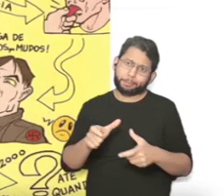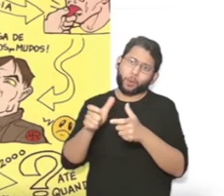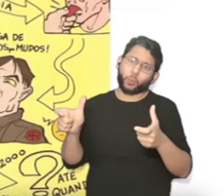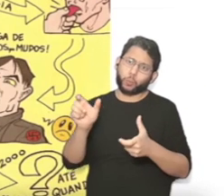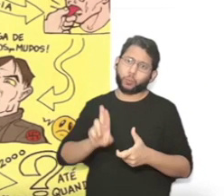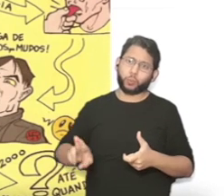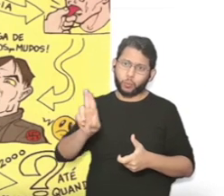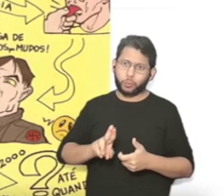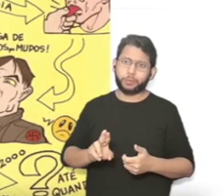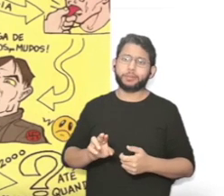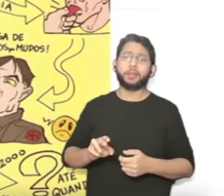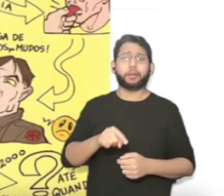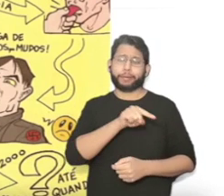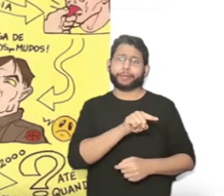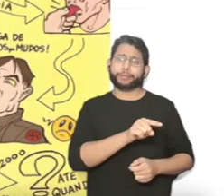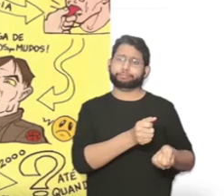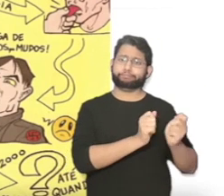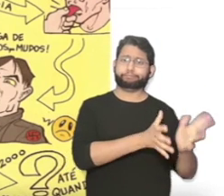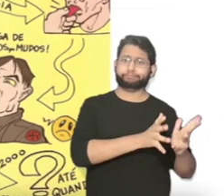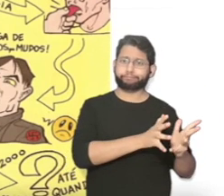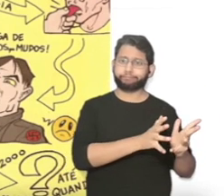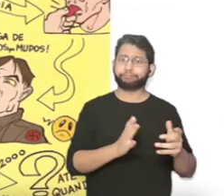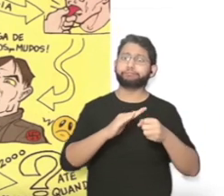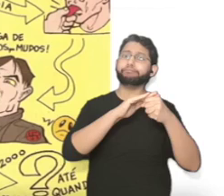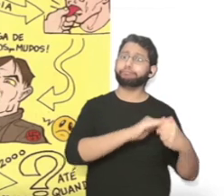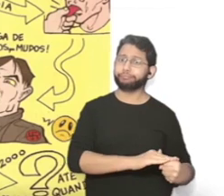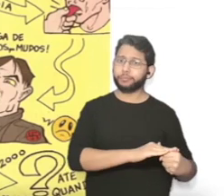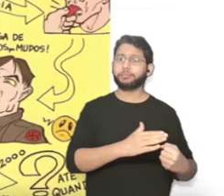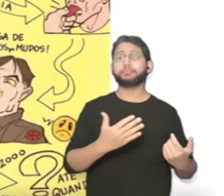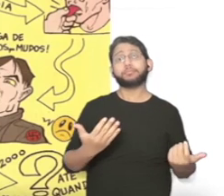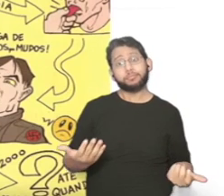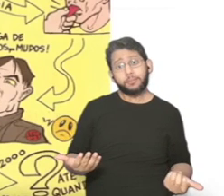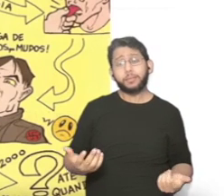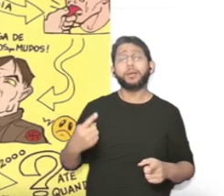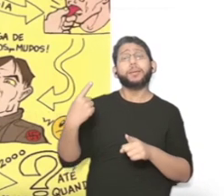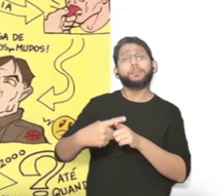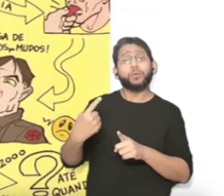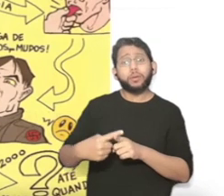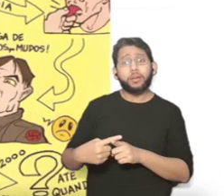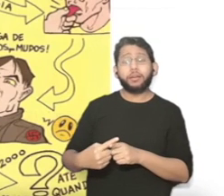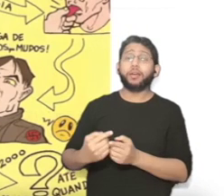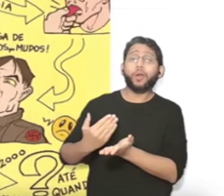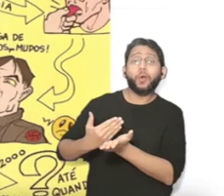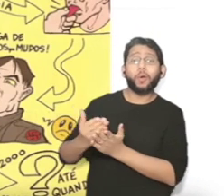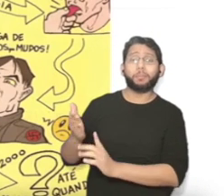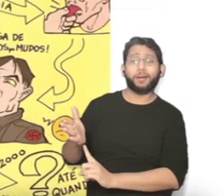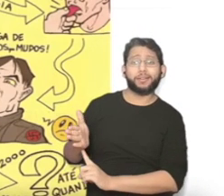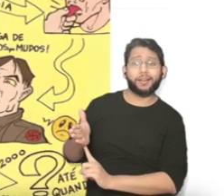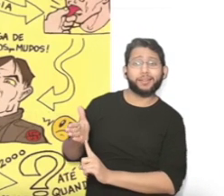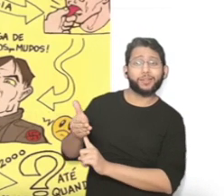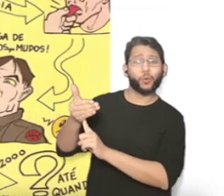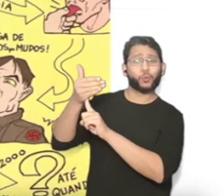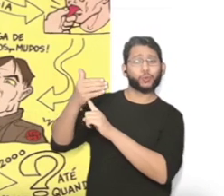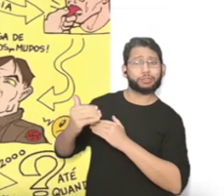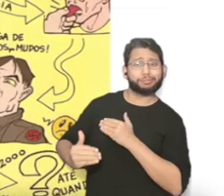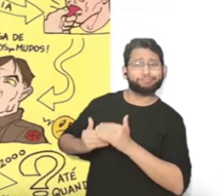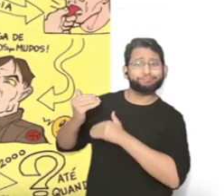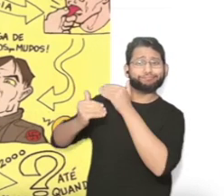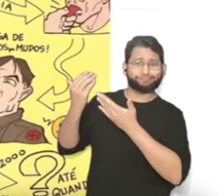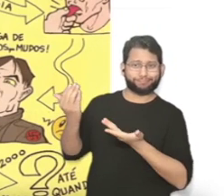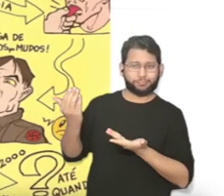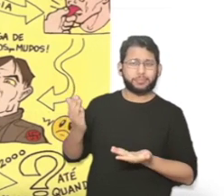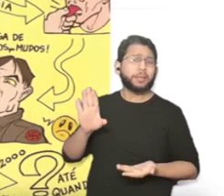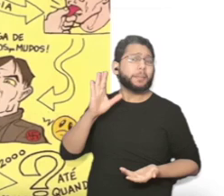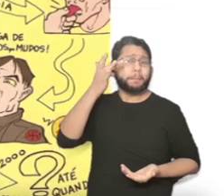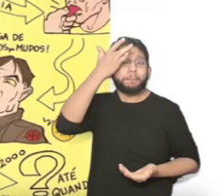método que utilizava a língua de sinais, foi muito em virtude dos avanços da tecnologia.